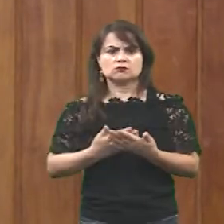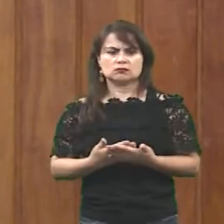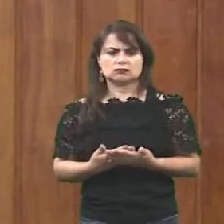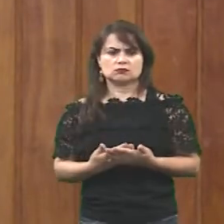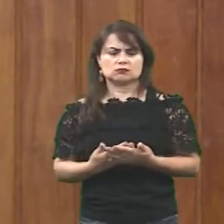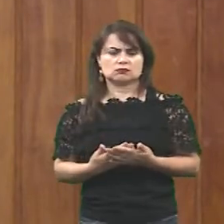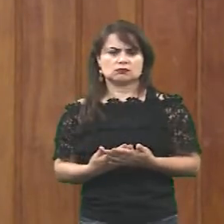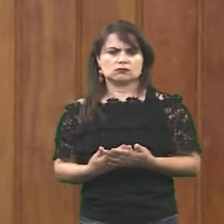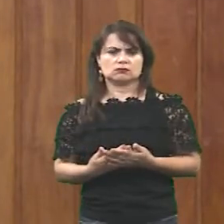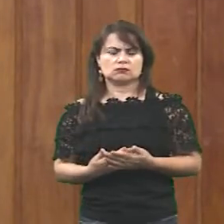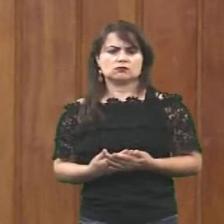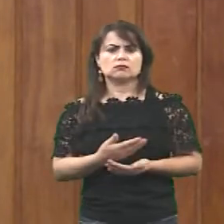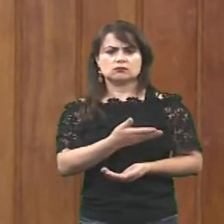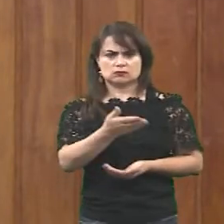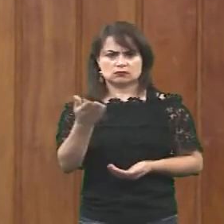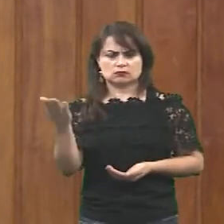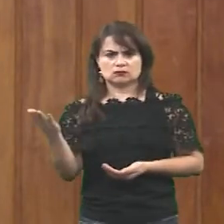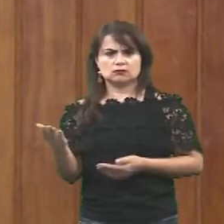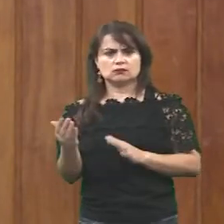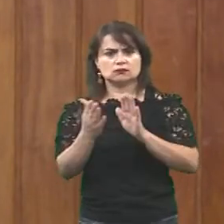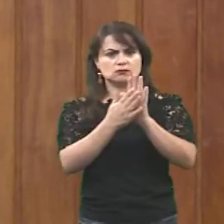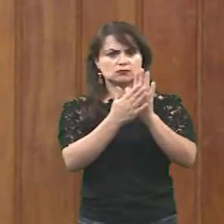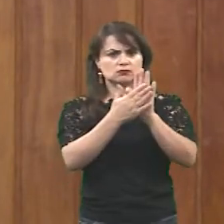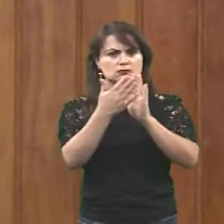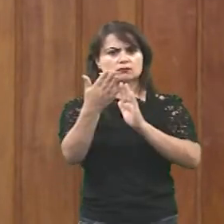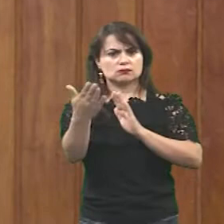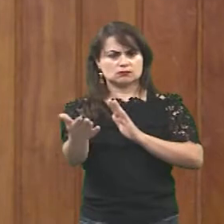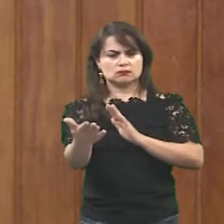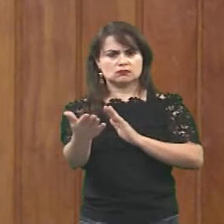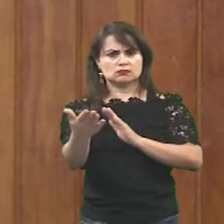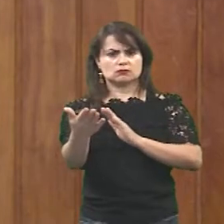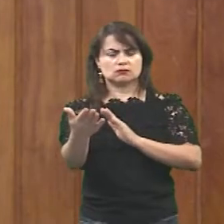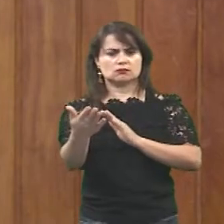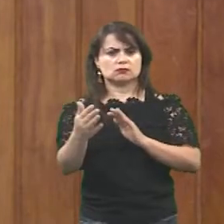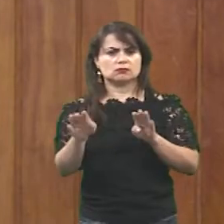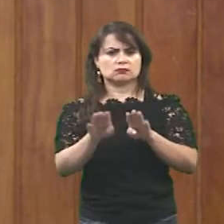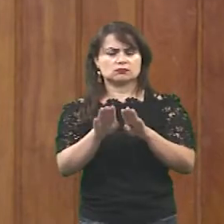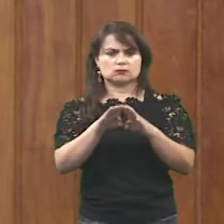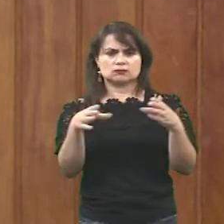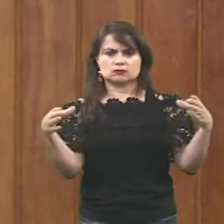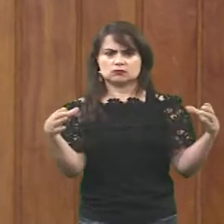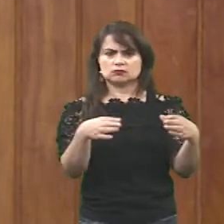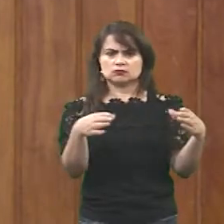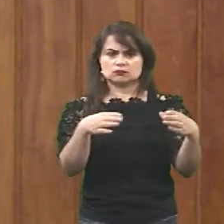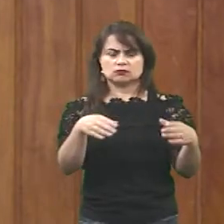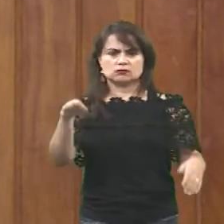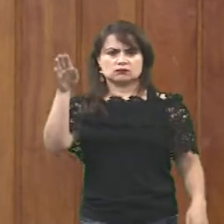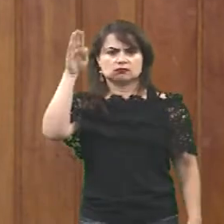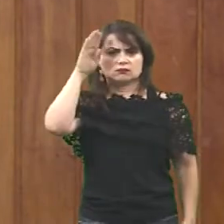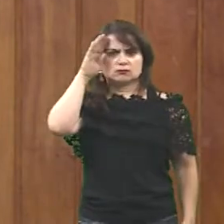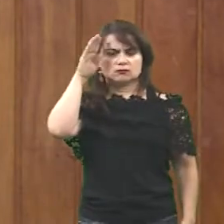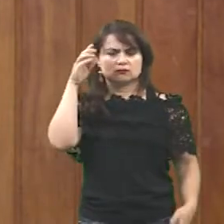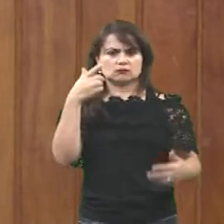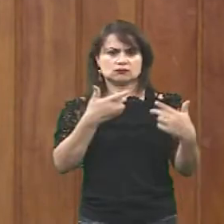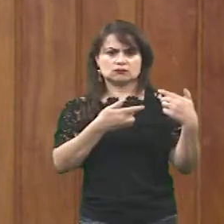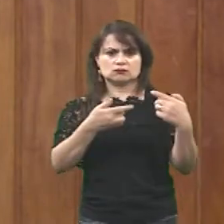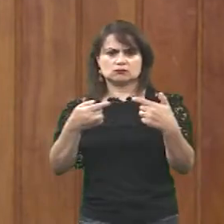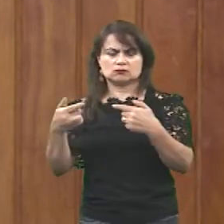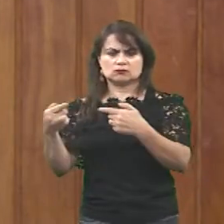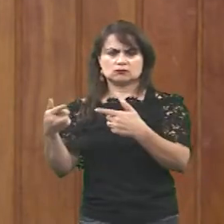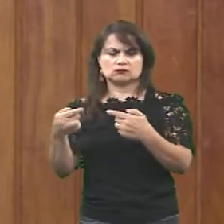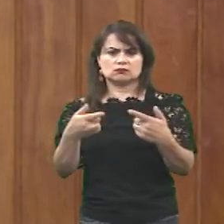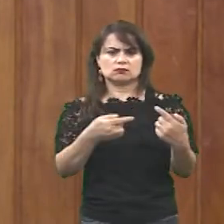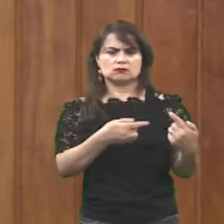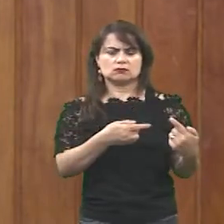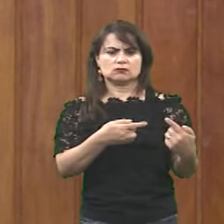você deposita. Parabéns aos agraciados e a todos os atiradores. Por fim, agradeço a esta